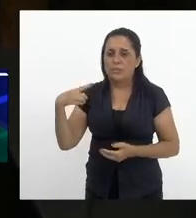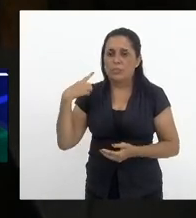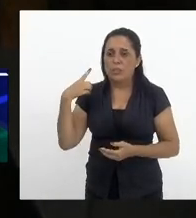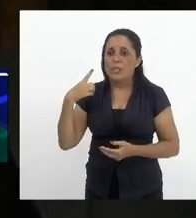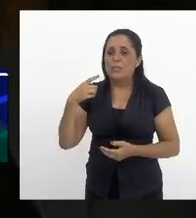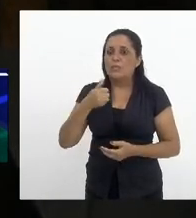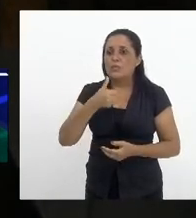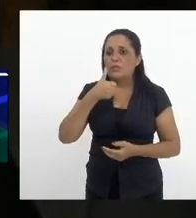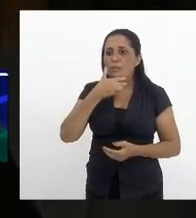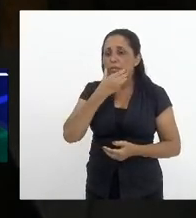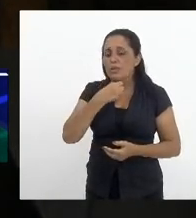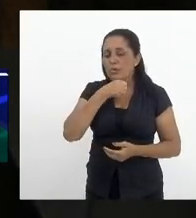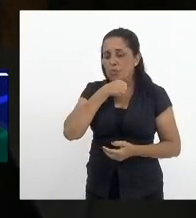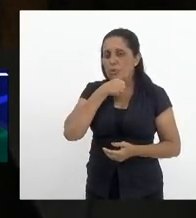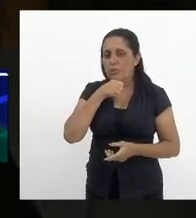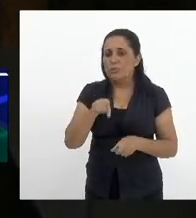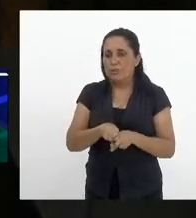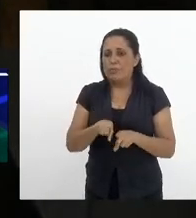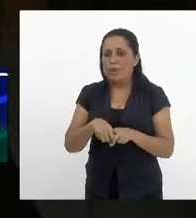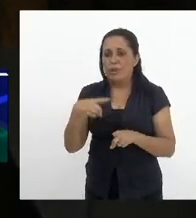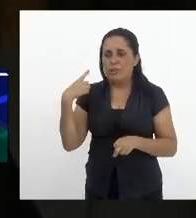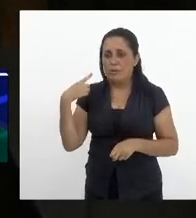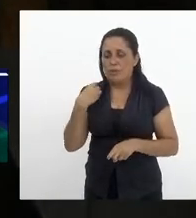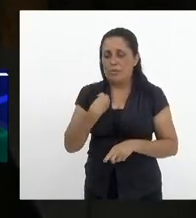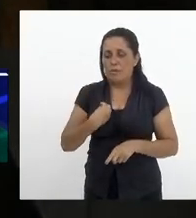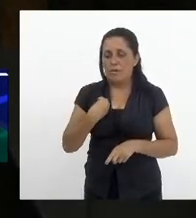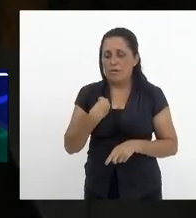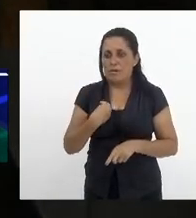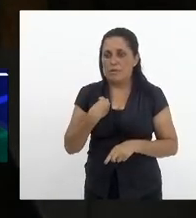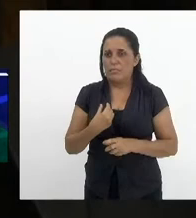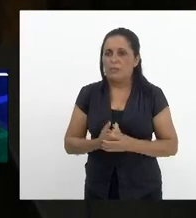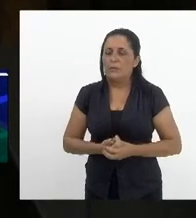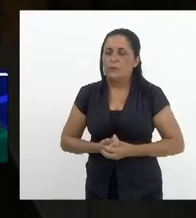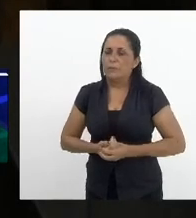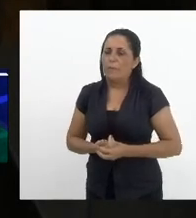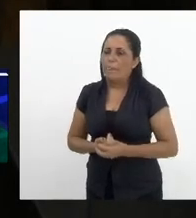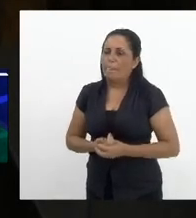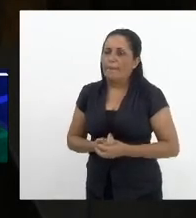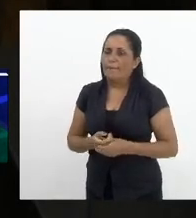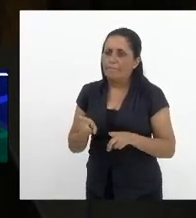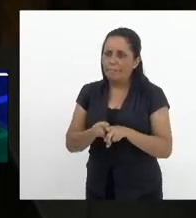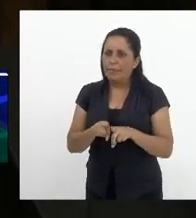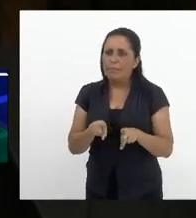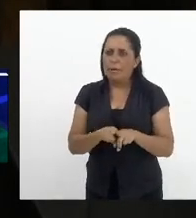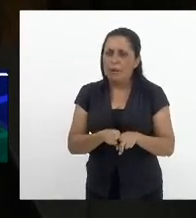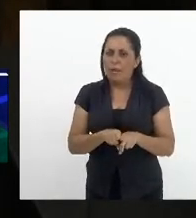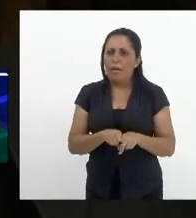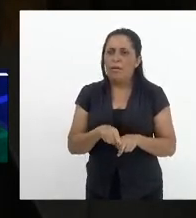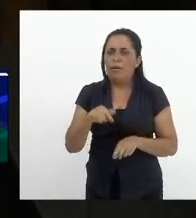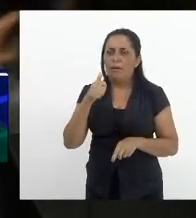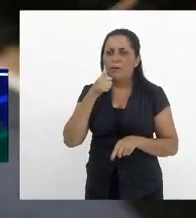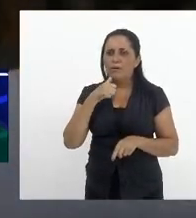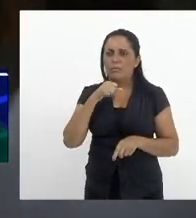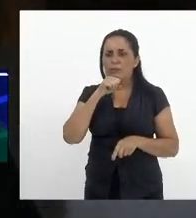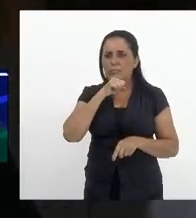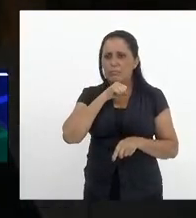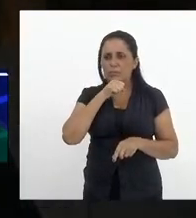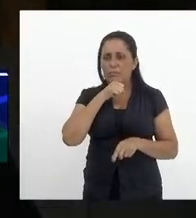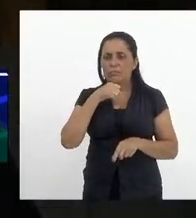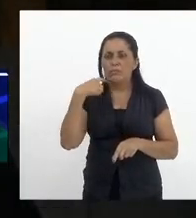senhores deputados presentes, e também senhores e senhoras deputadas